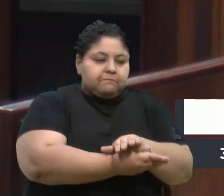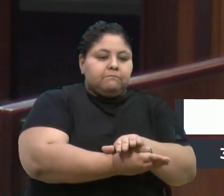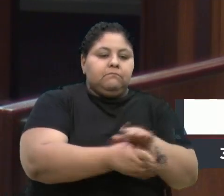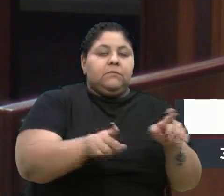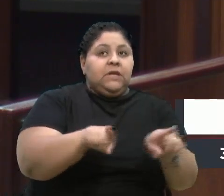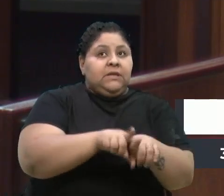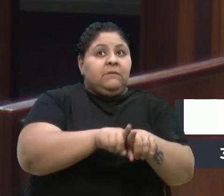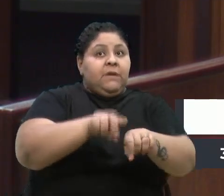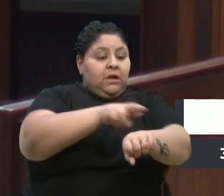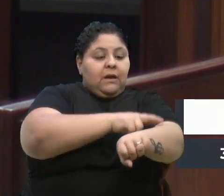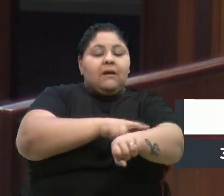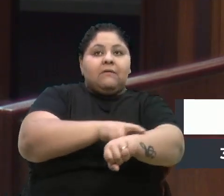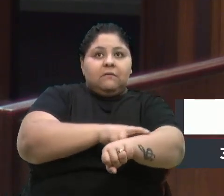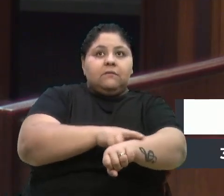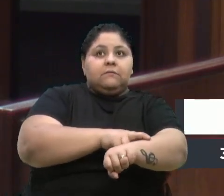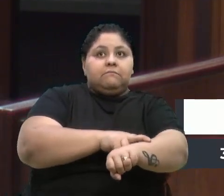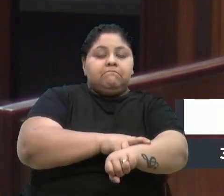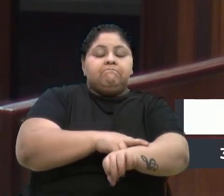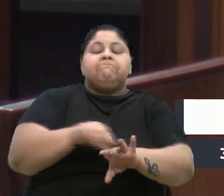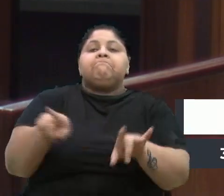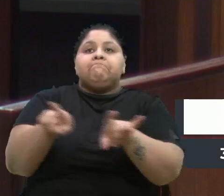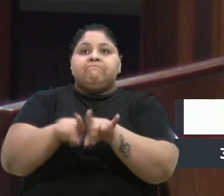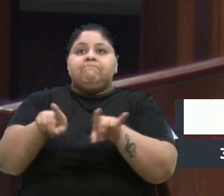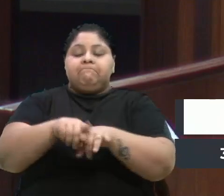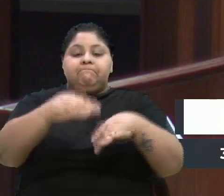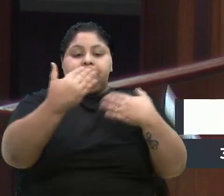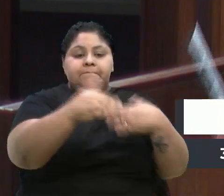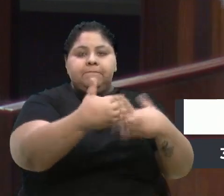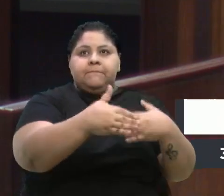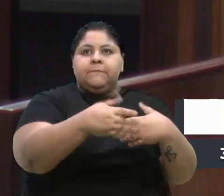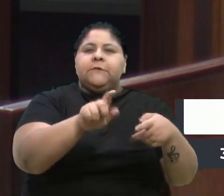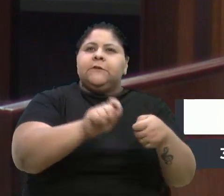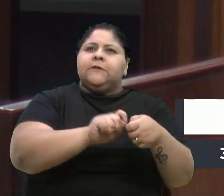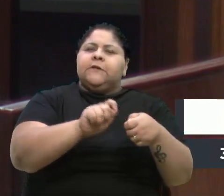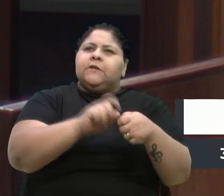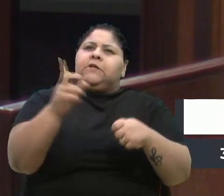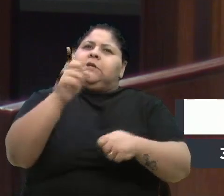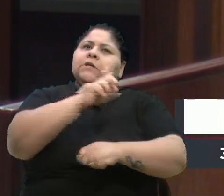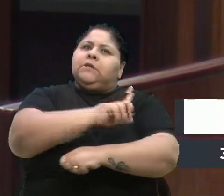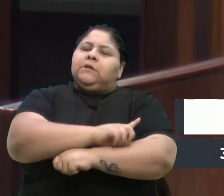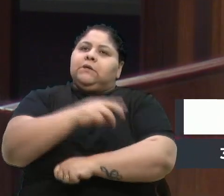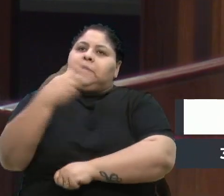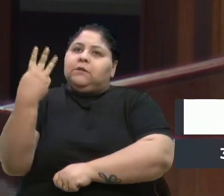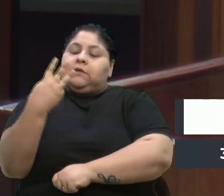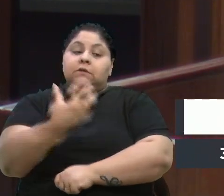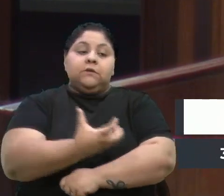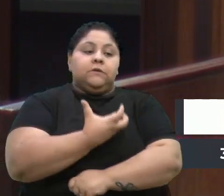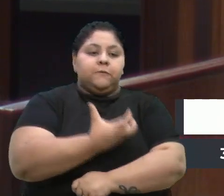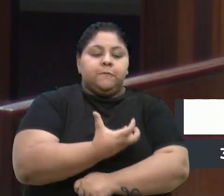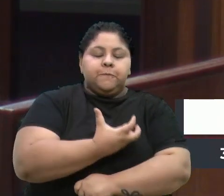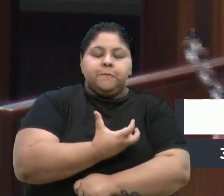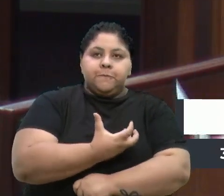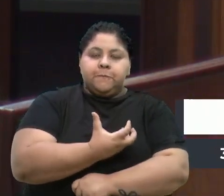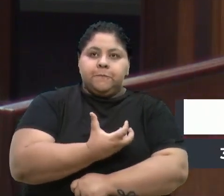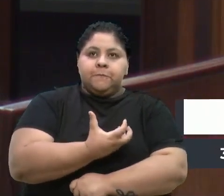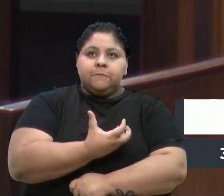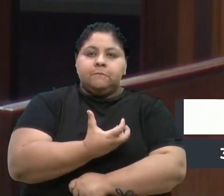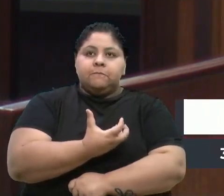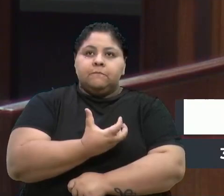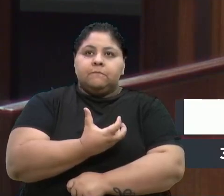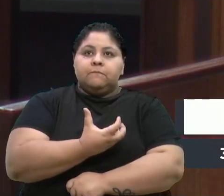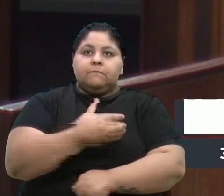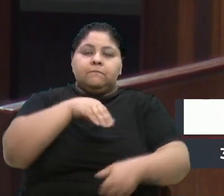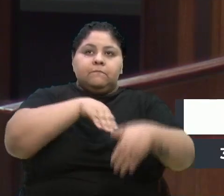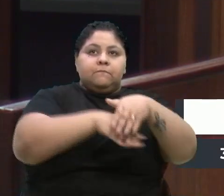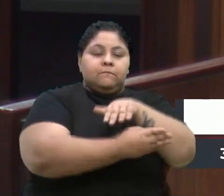raciais. Além disso, a prova vai ser, então, no dia 3 de dezembro, para o